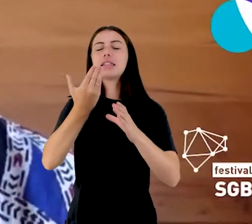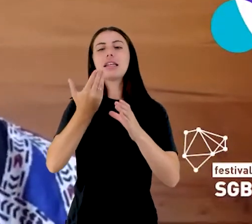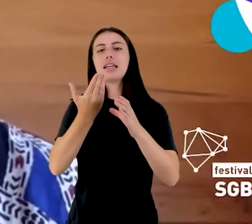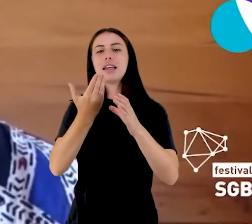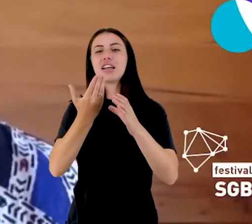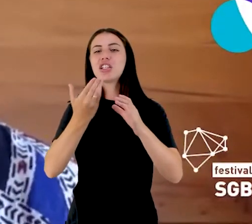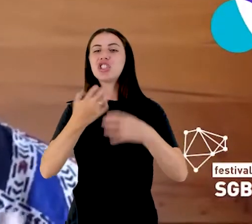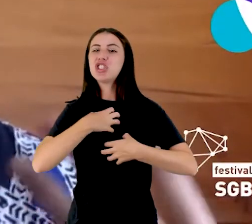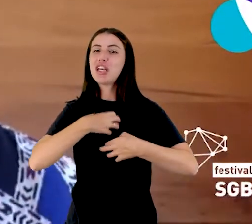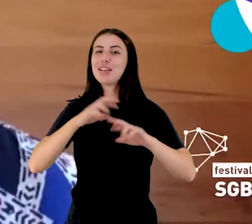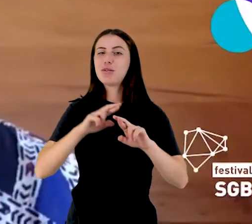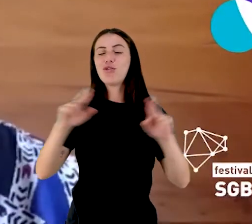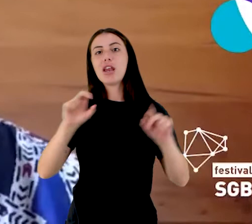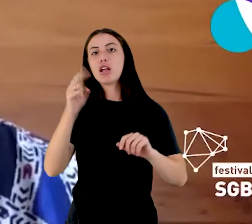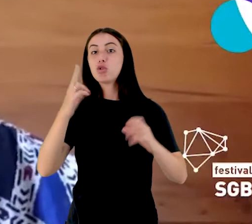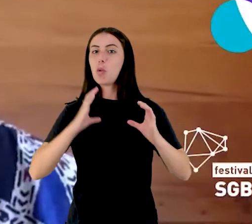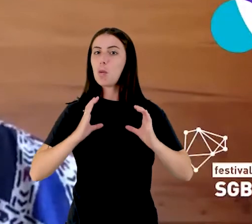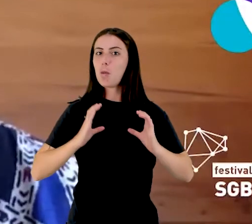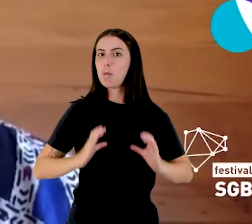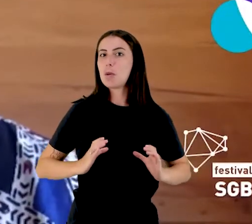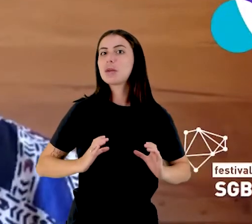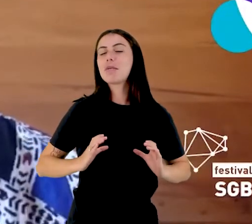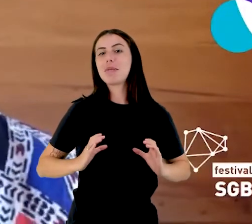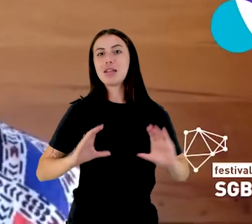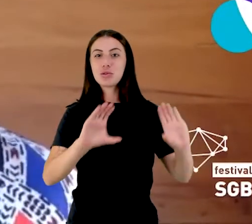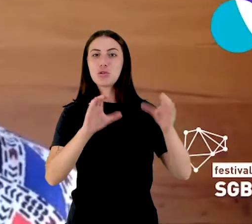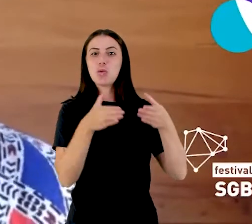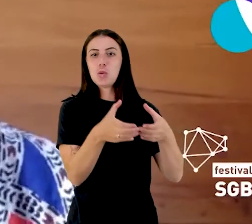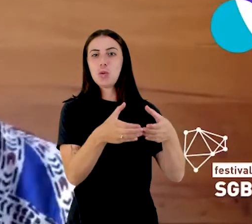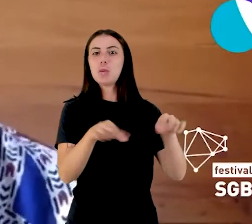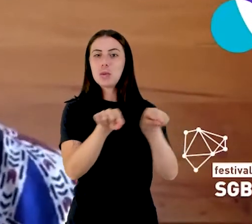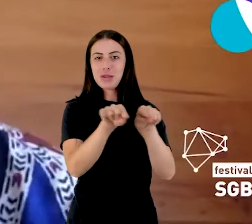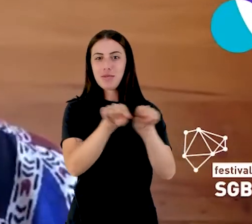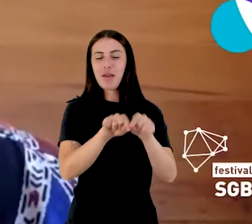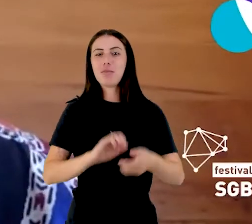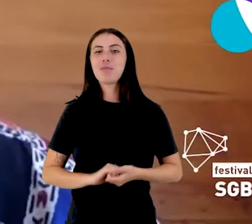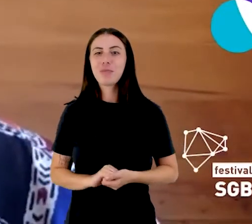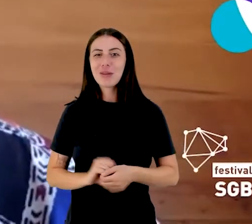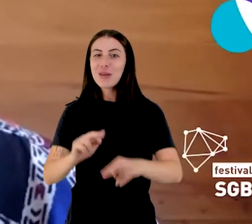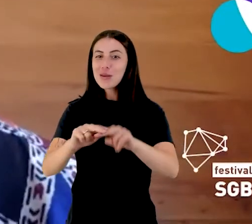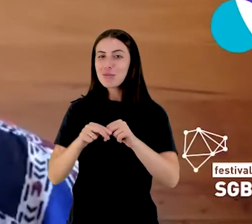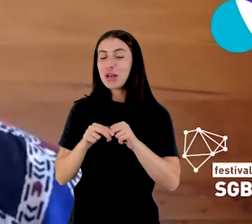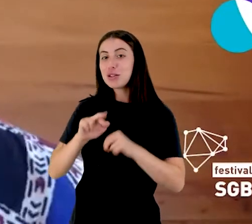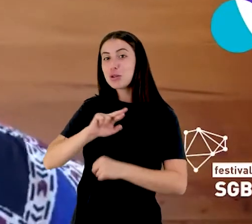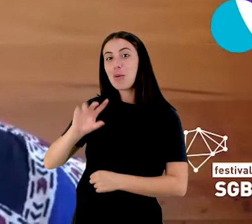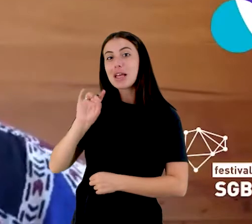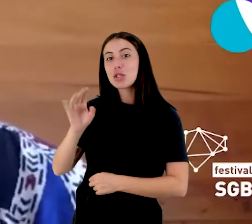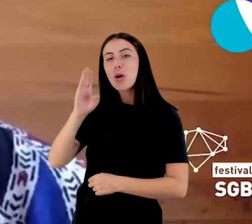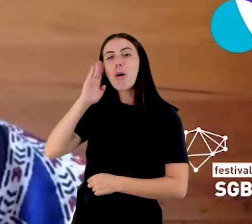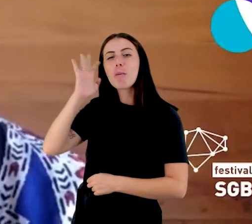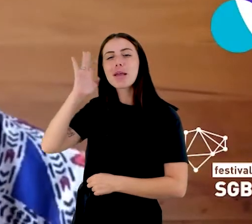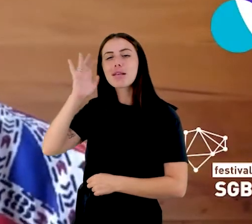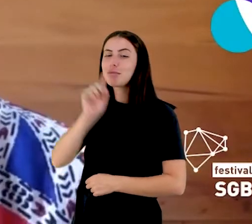criar enquanto ideia, uma realidade. Como ele pode também mudar um comportamento de um grupo,